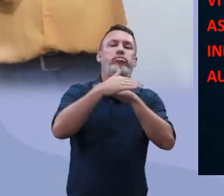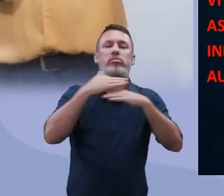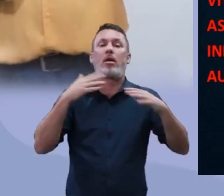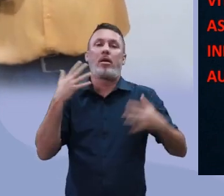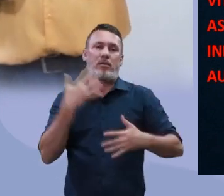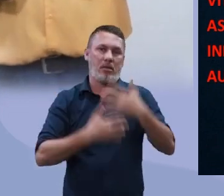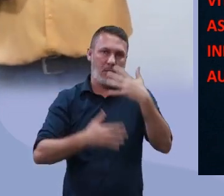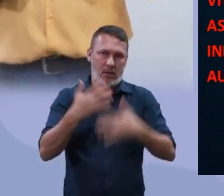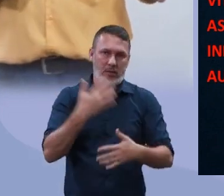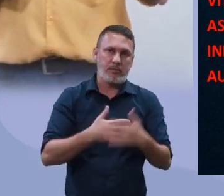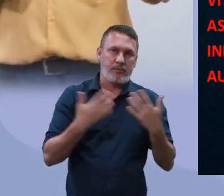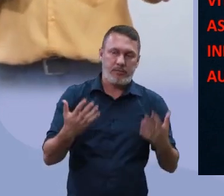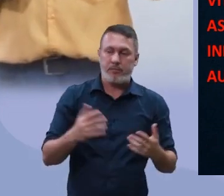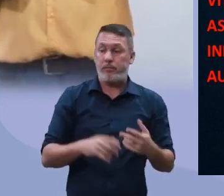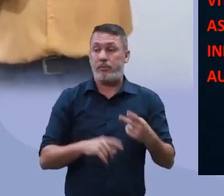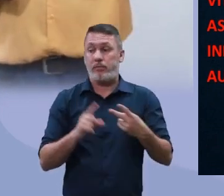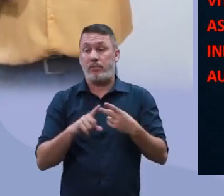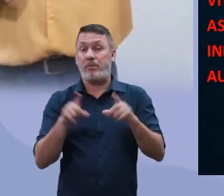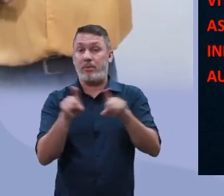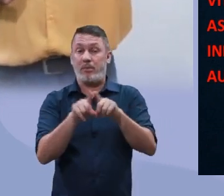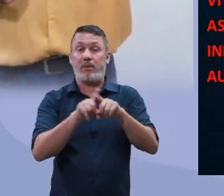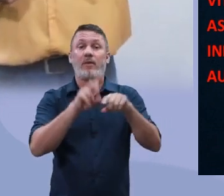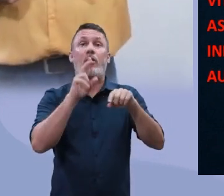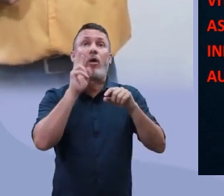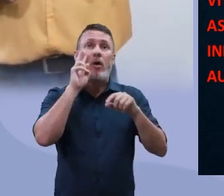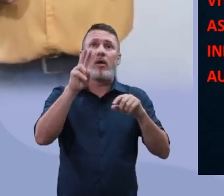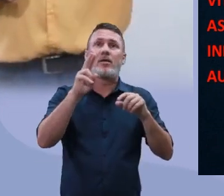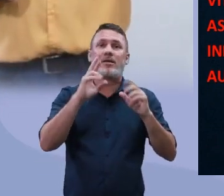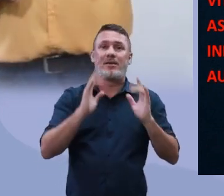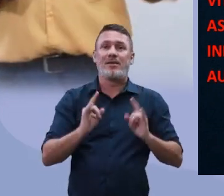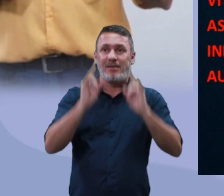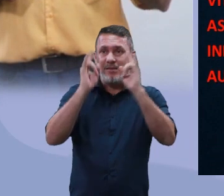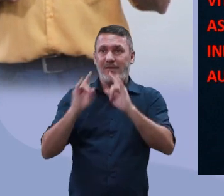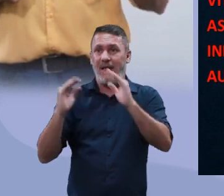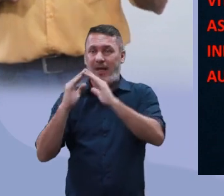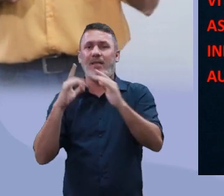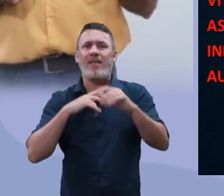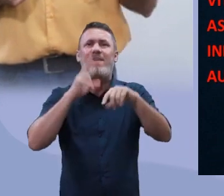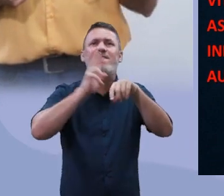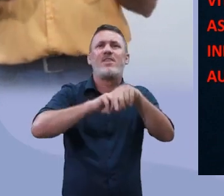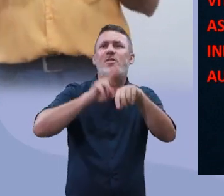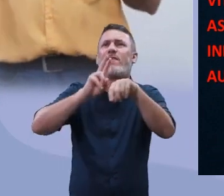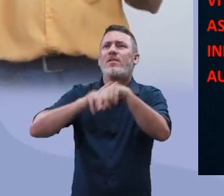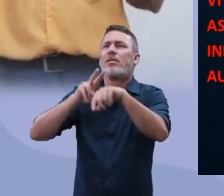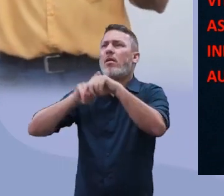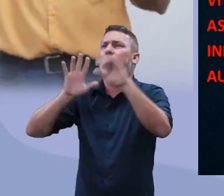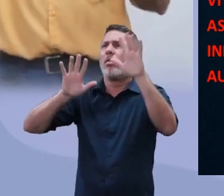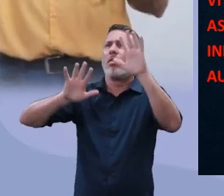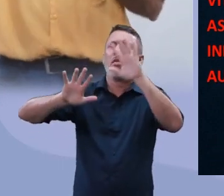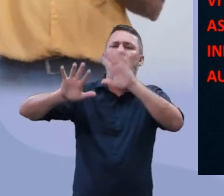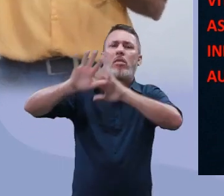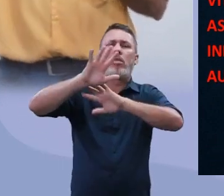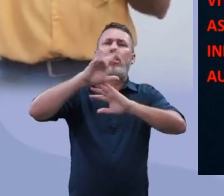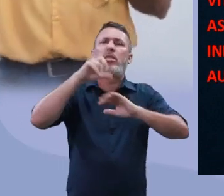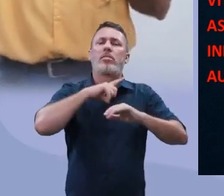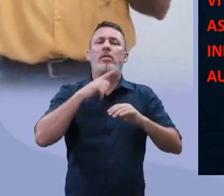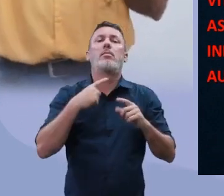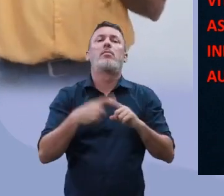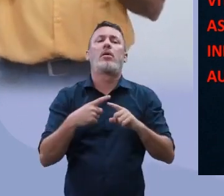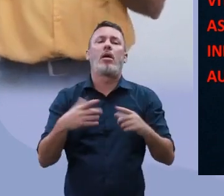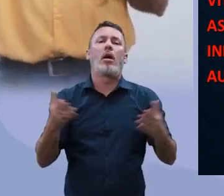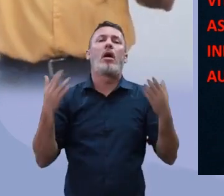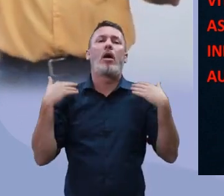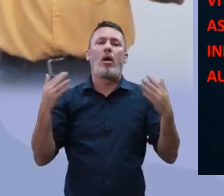a vitrificação, ou seja, os vidros e espelhos dessa cidade verticalizada vão estar refletindo